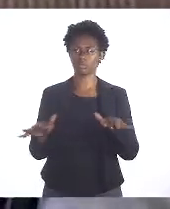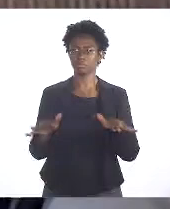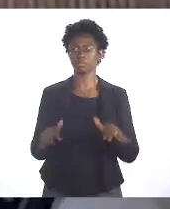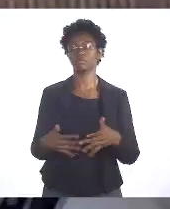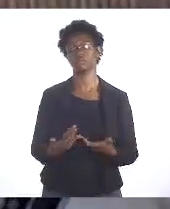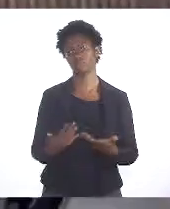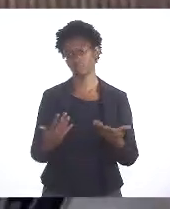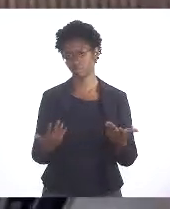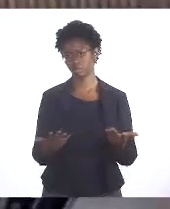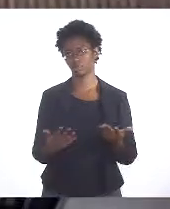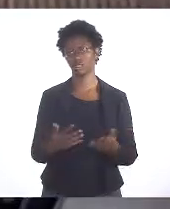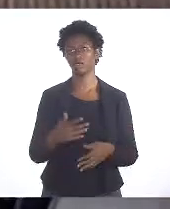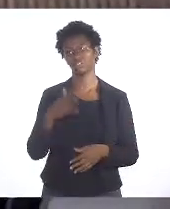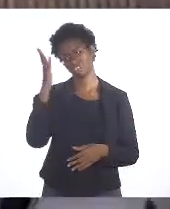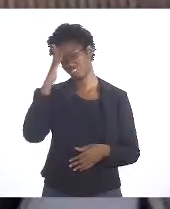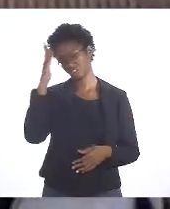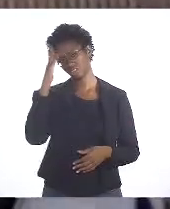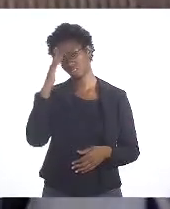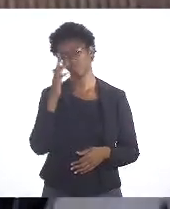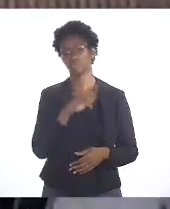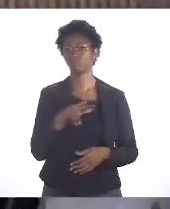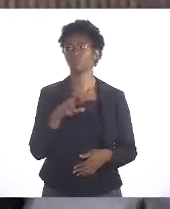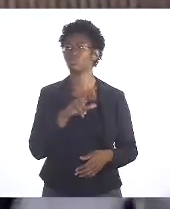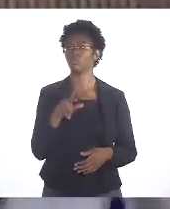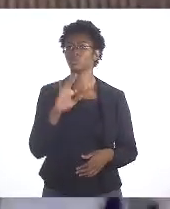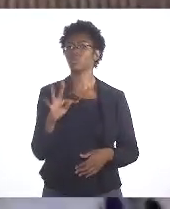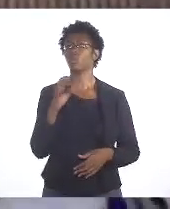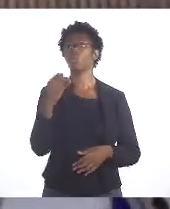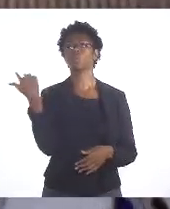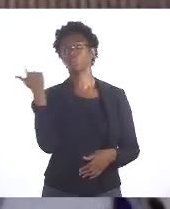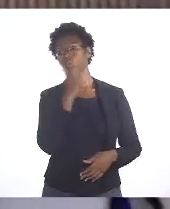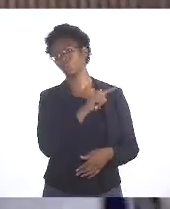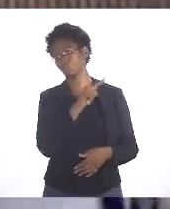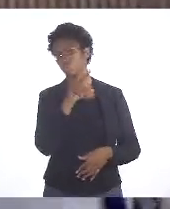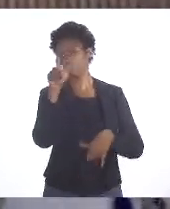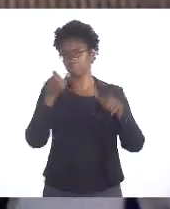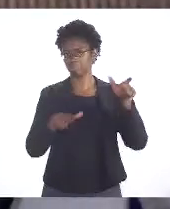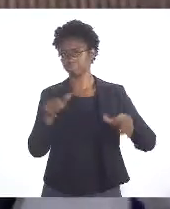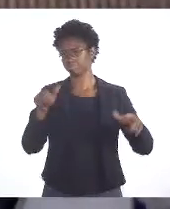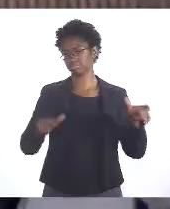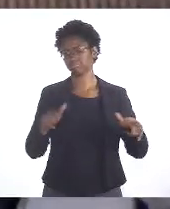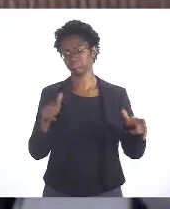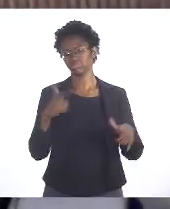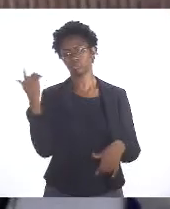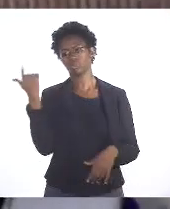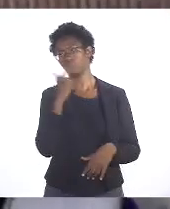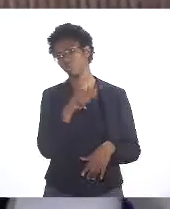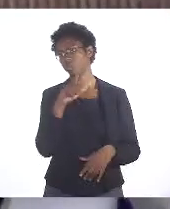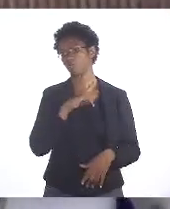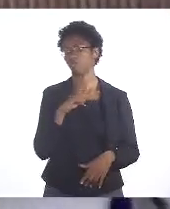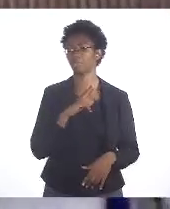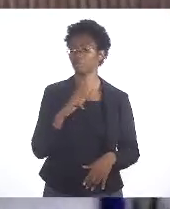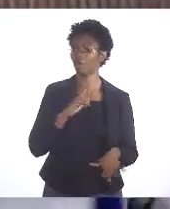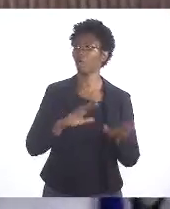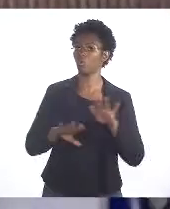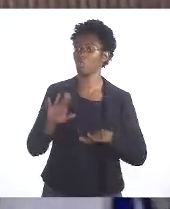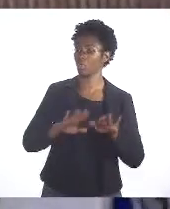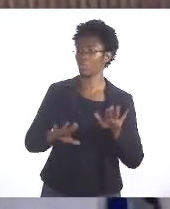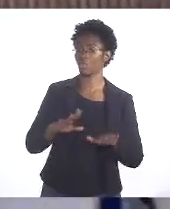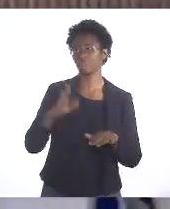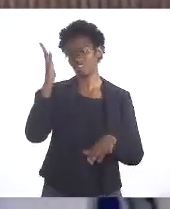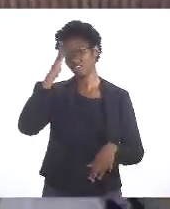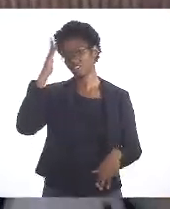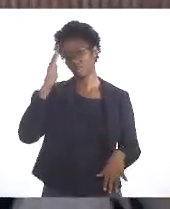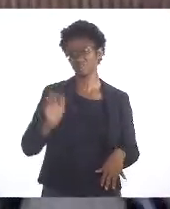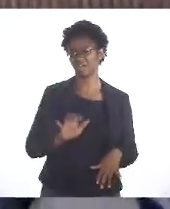não estão, de fato, aí ao alcance de todos os moradores e moradoras da cidade e do estado. A gente sabe que nas favelas